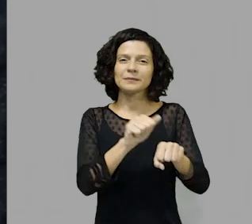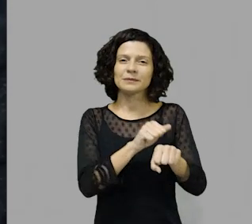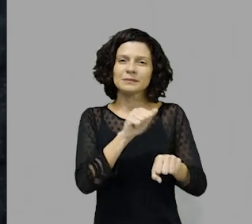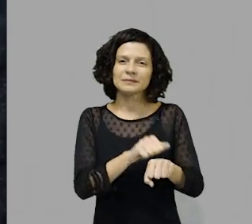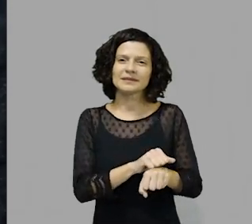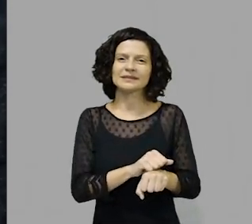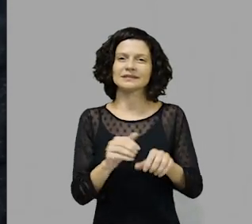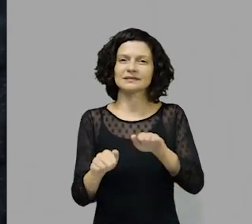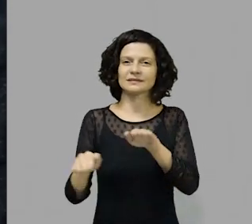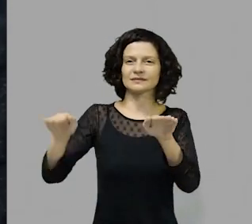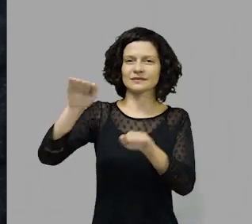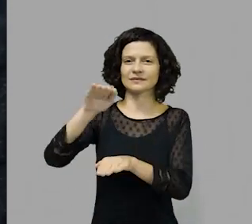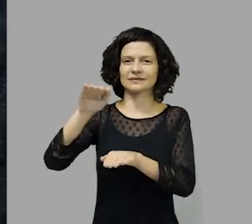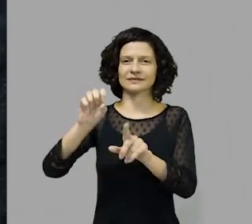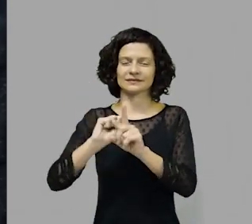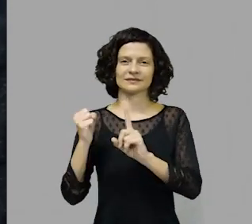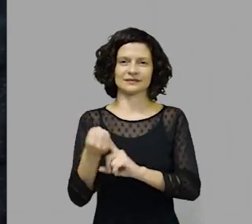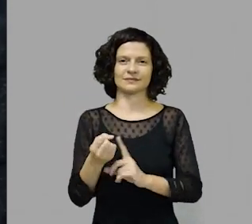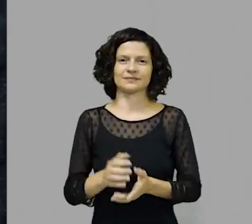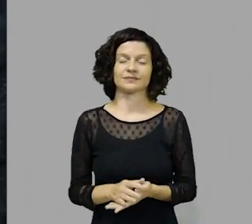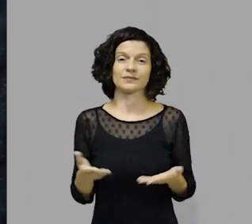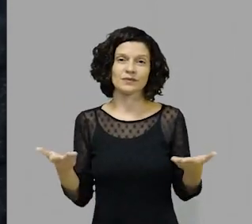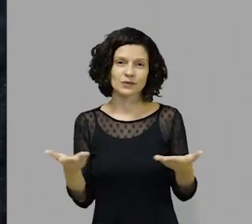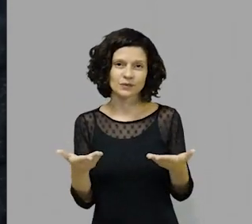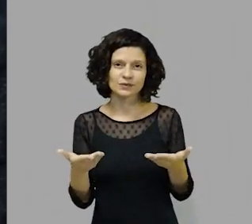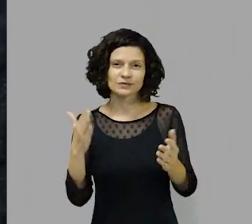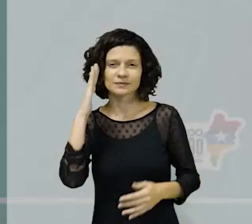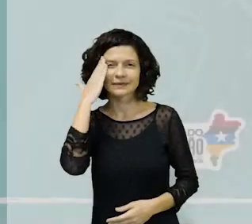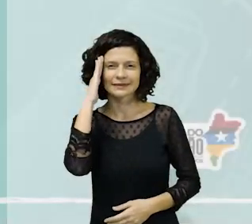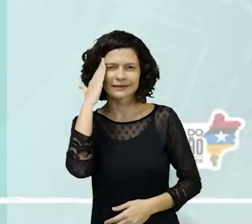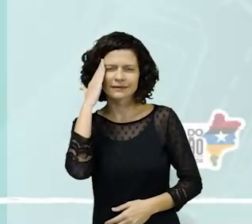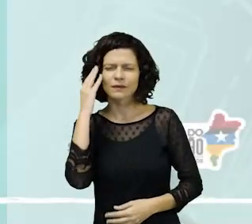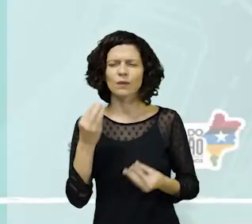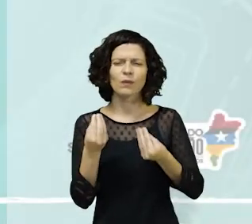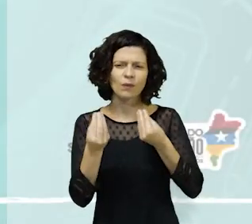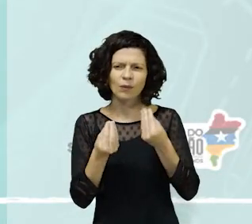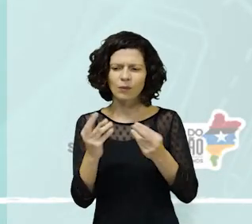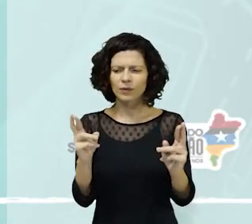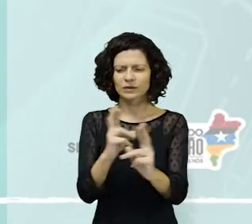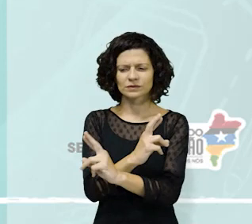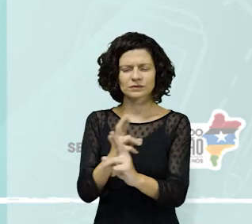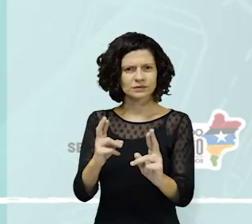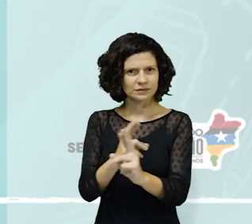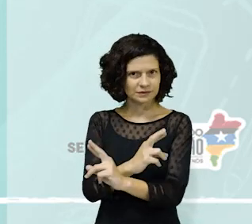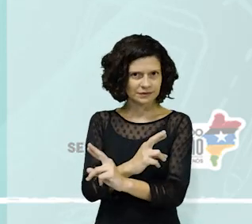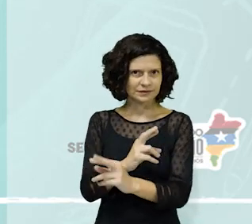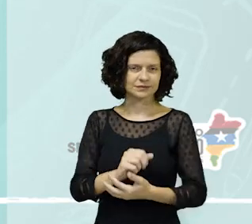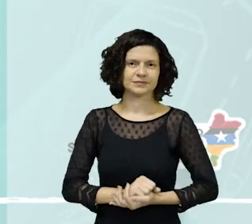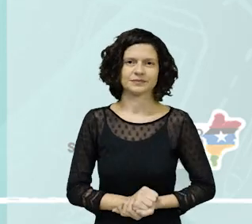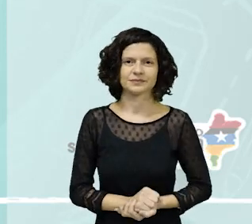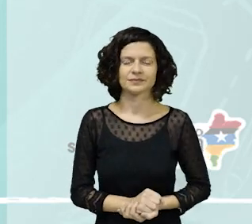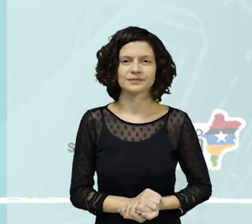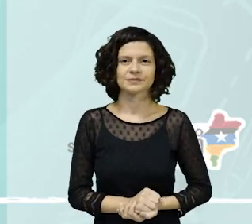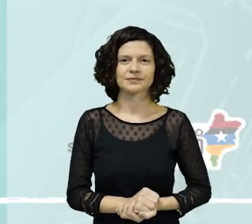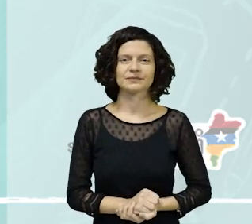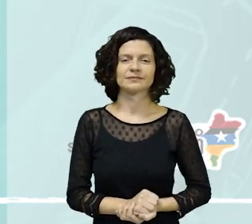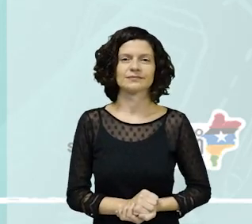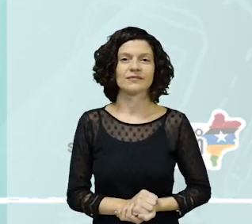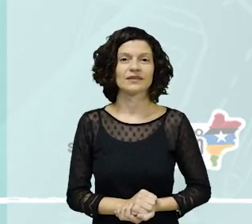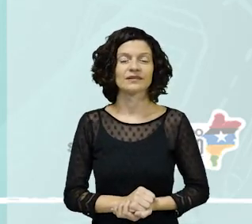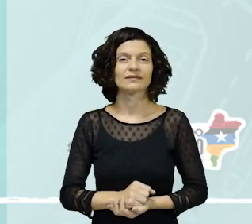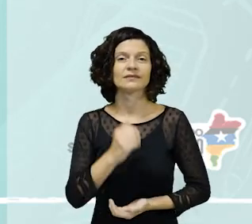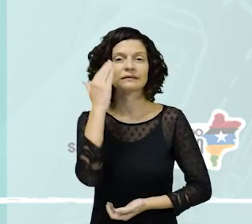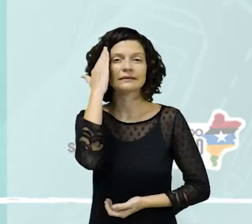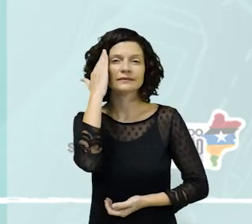sociais, certo? Hoje vamos entender finalmente qual a relação que pode ser estabelecida entre pobreza e desigualdade. Vamos